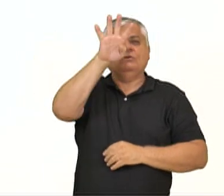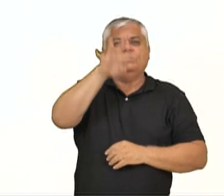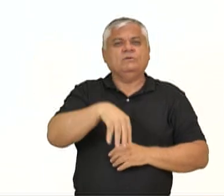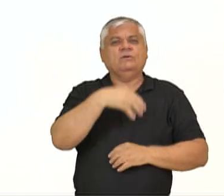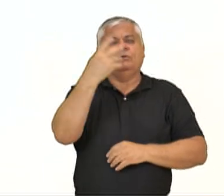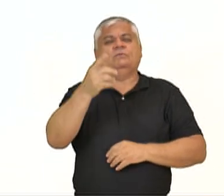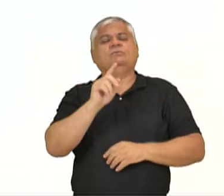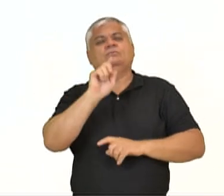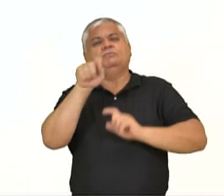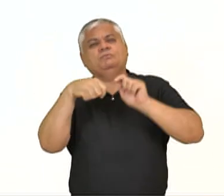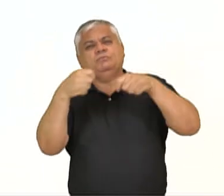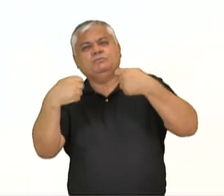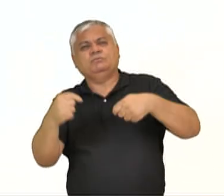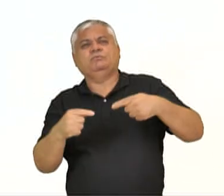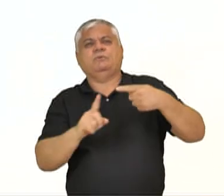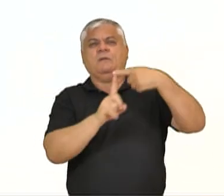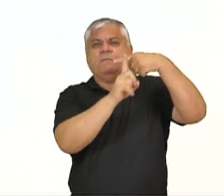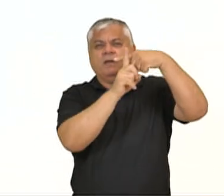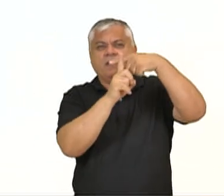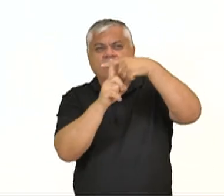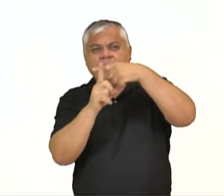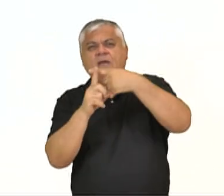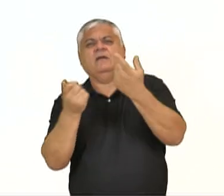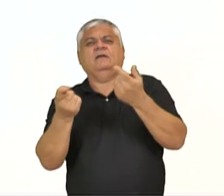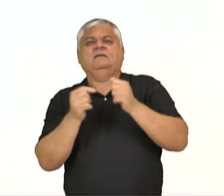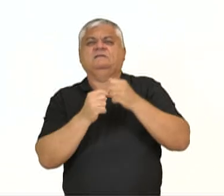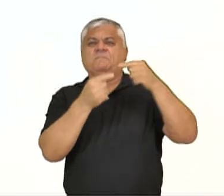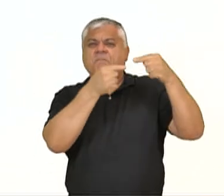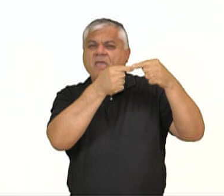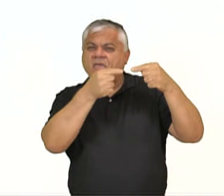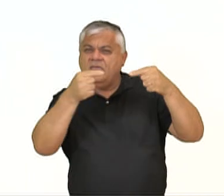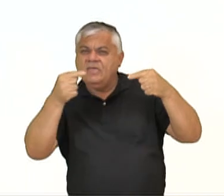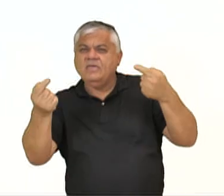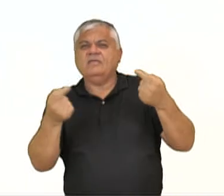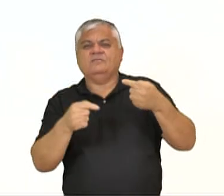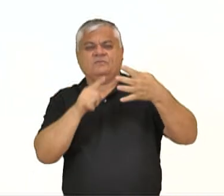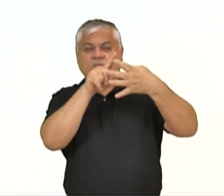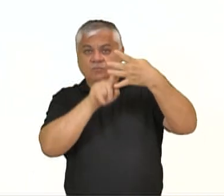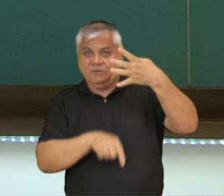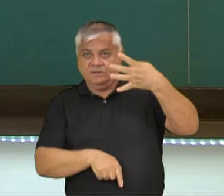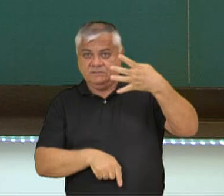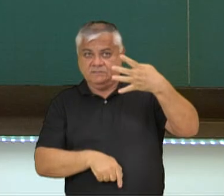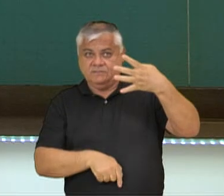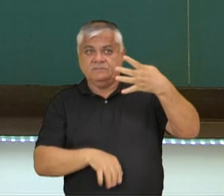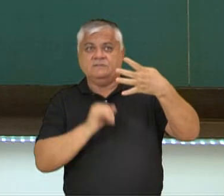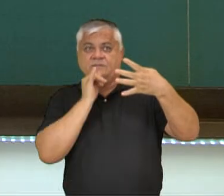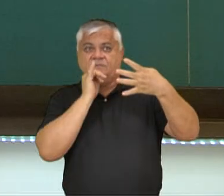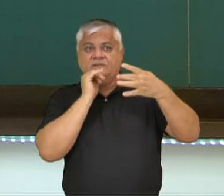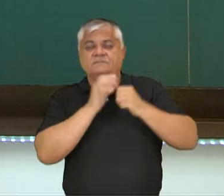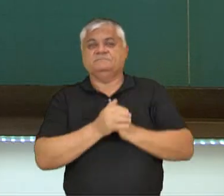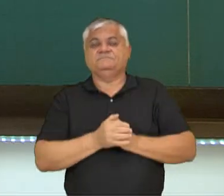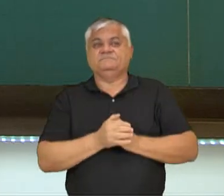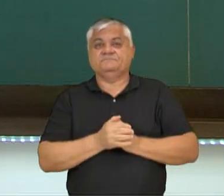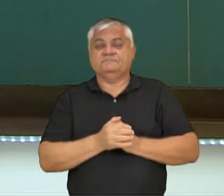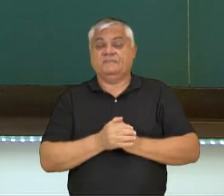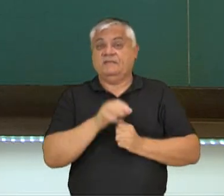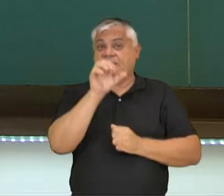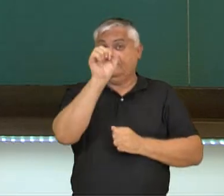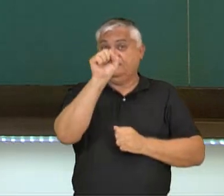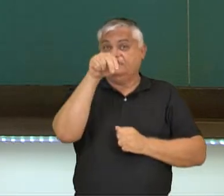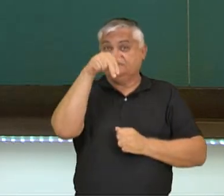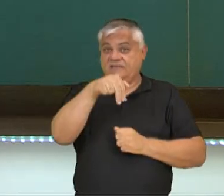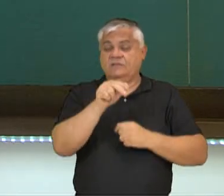sinais das relações trigonométricas nos 4 quadrantes, tá? Então, por exemplo, o seno